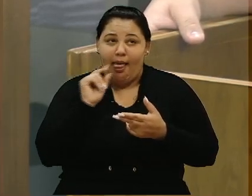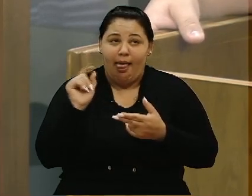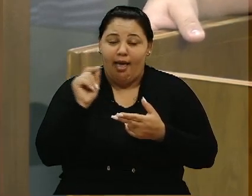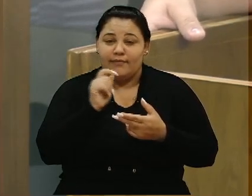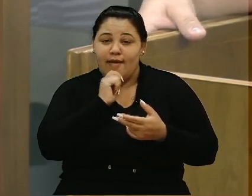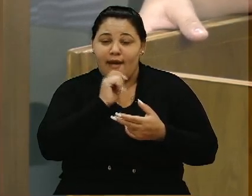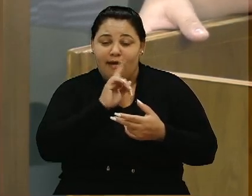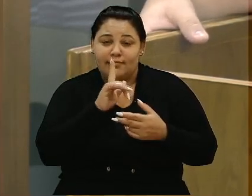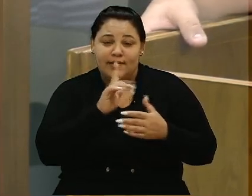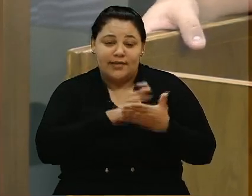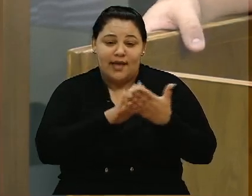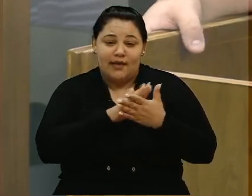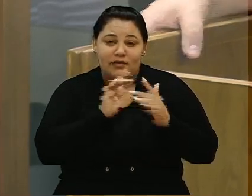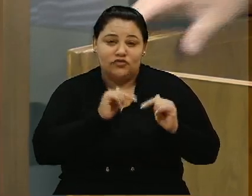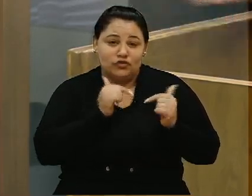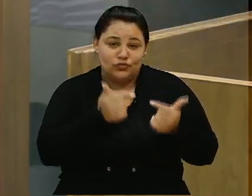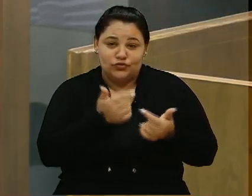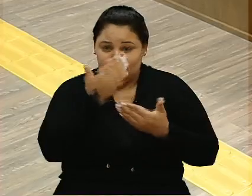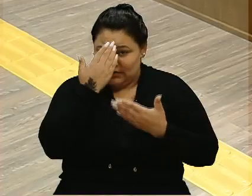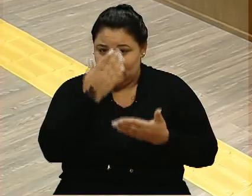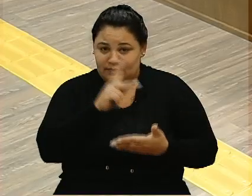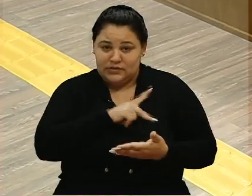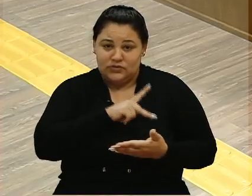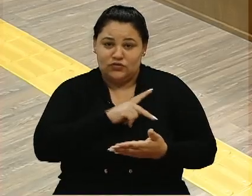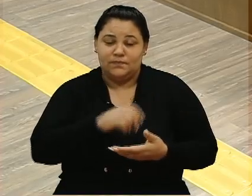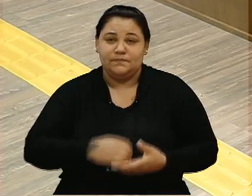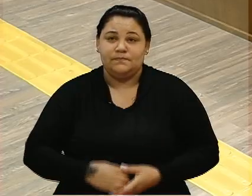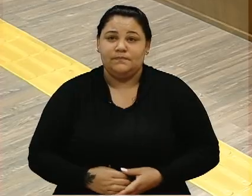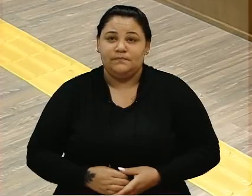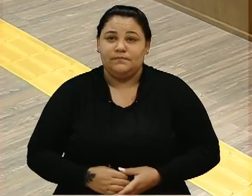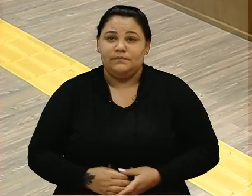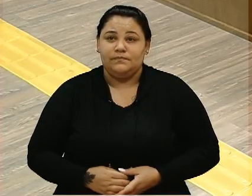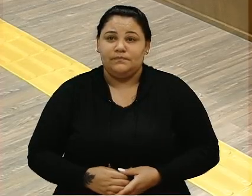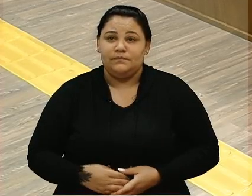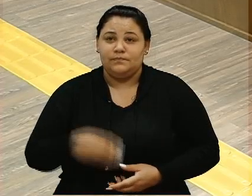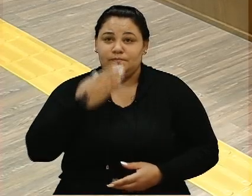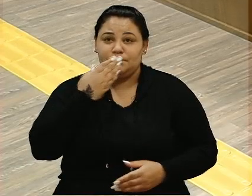medida. Obrigado, presidente. Presidente, uma questão de ordem do artigo 104 para que nós mantenhamos